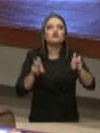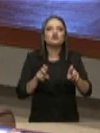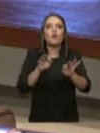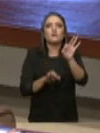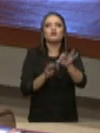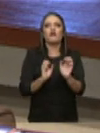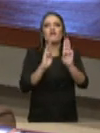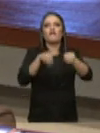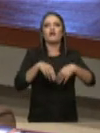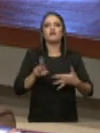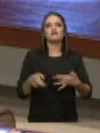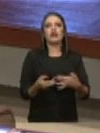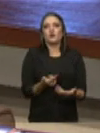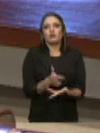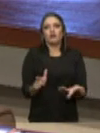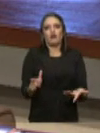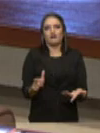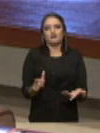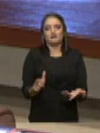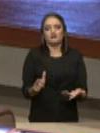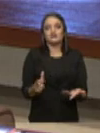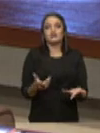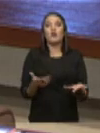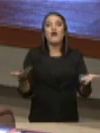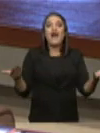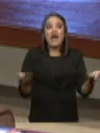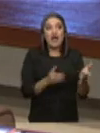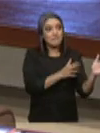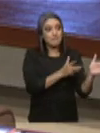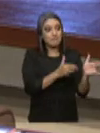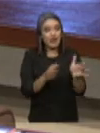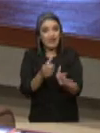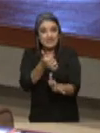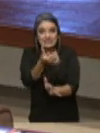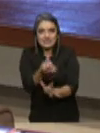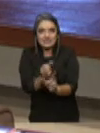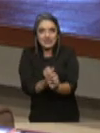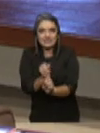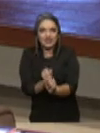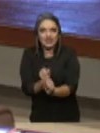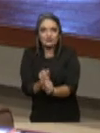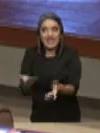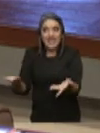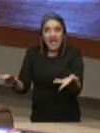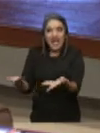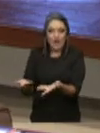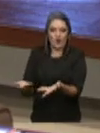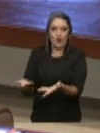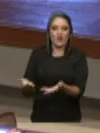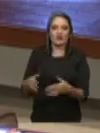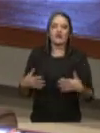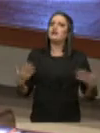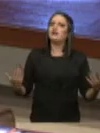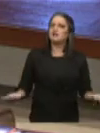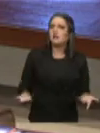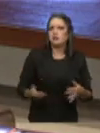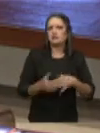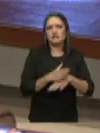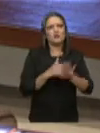de determinados contribuintes. Somente agora, 16 anos depois, eu acho belíssimas teses